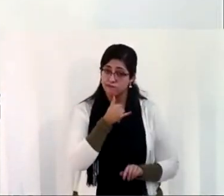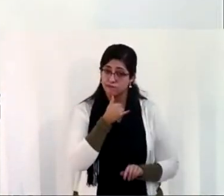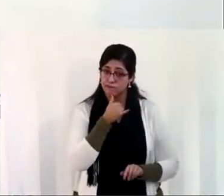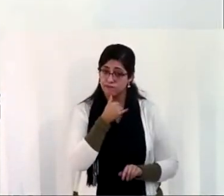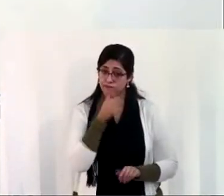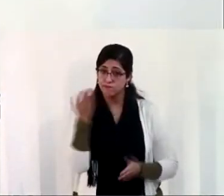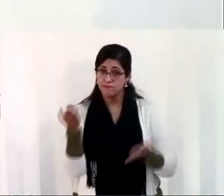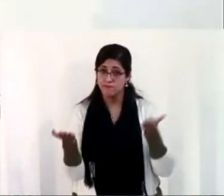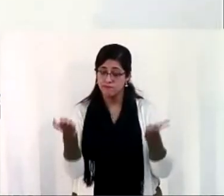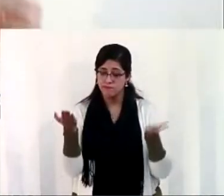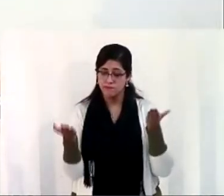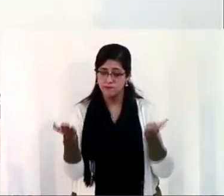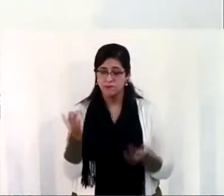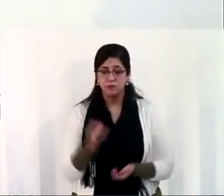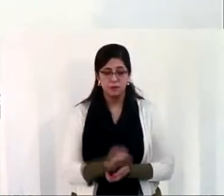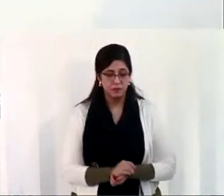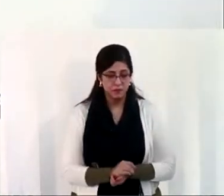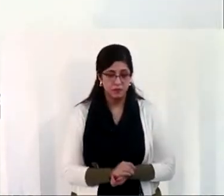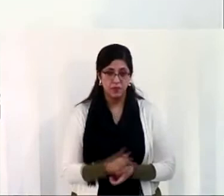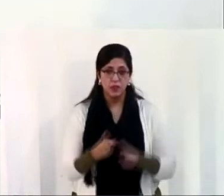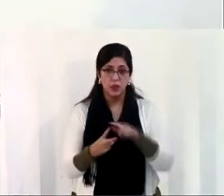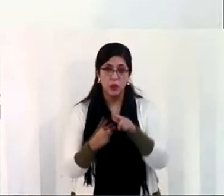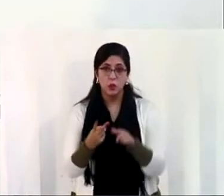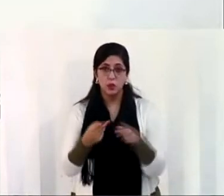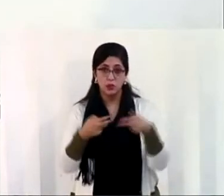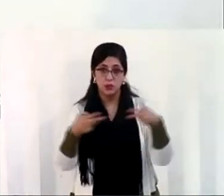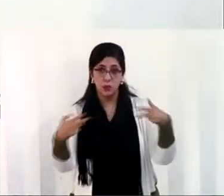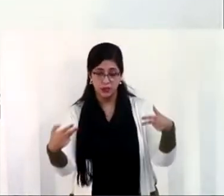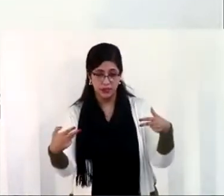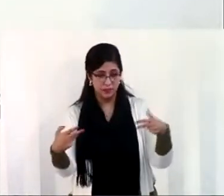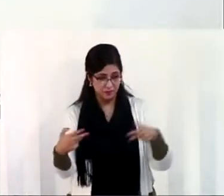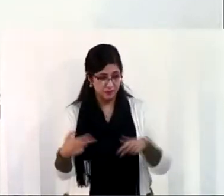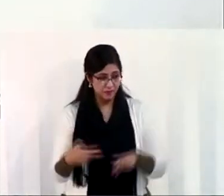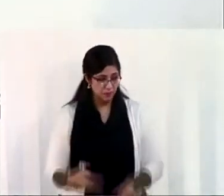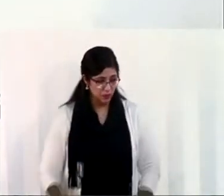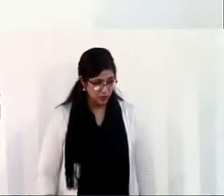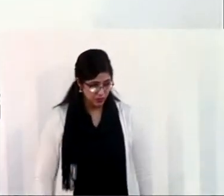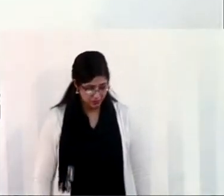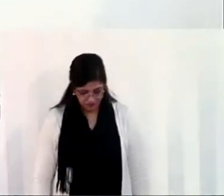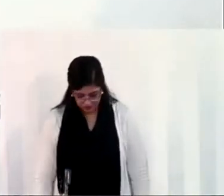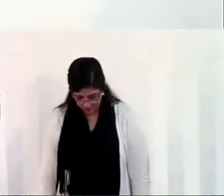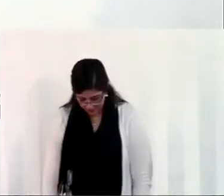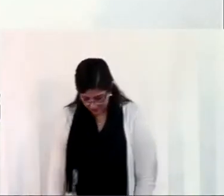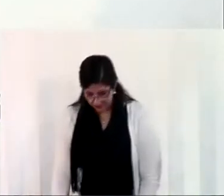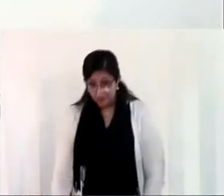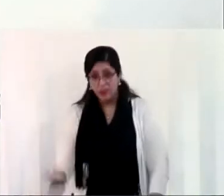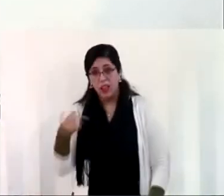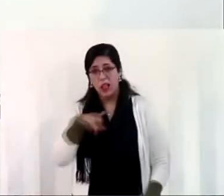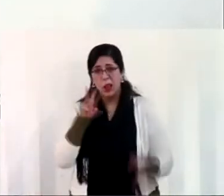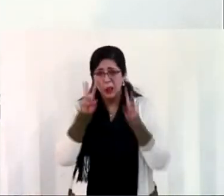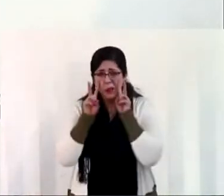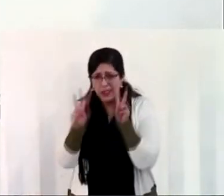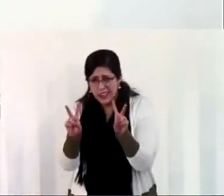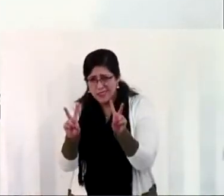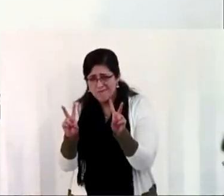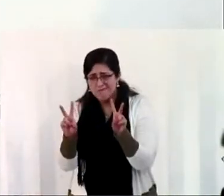As memórias felizes ficaram no passado. A realidade triste estava diante dos olhos